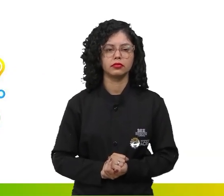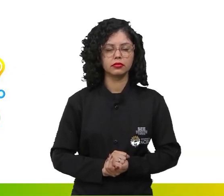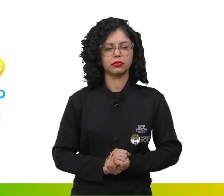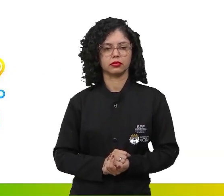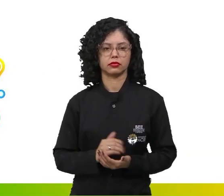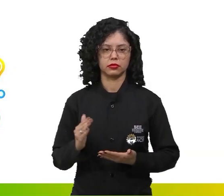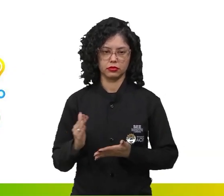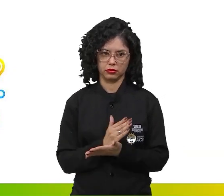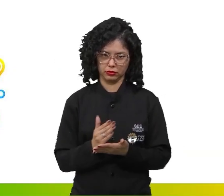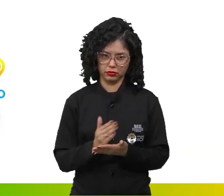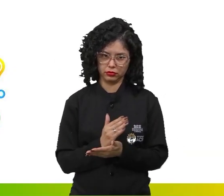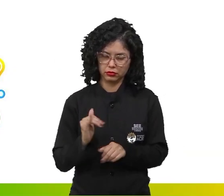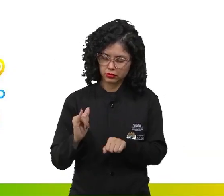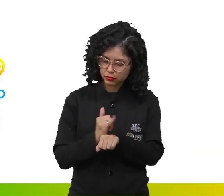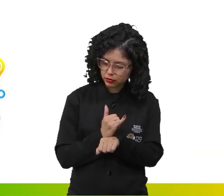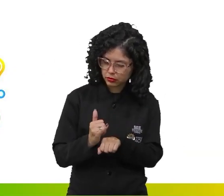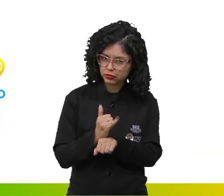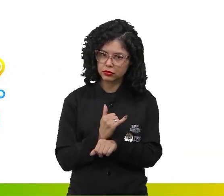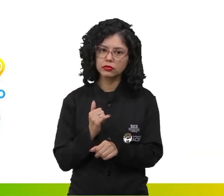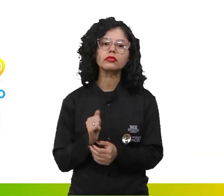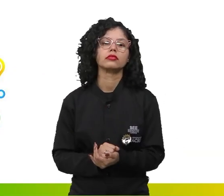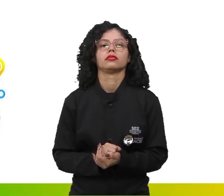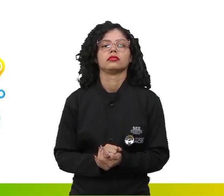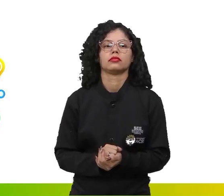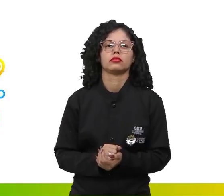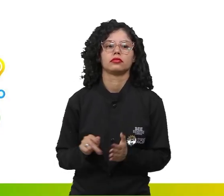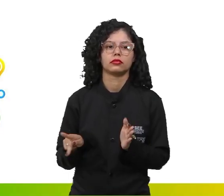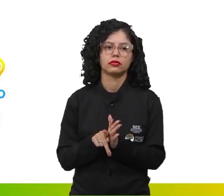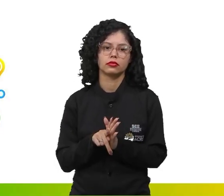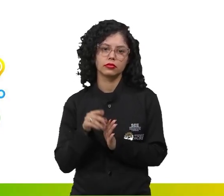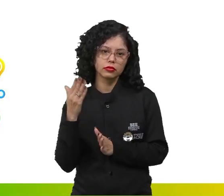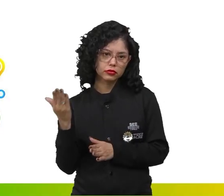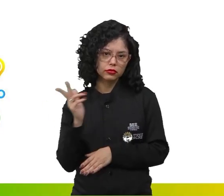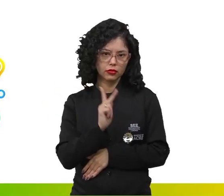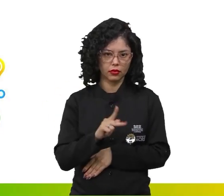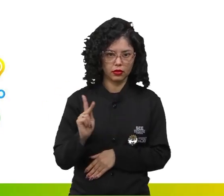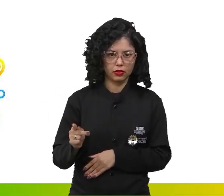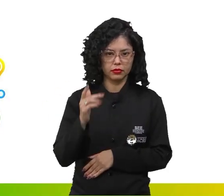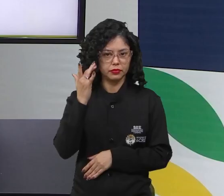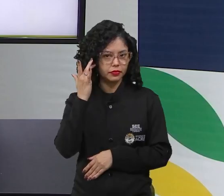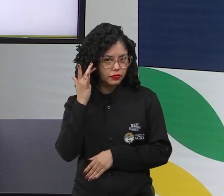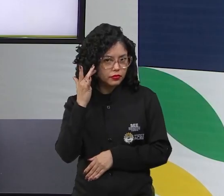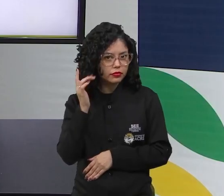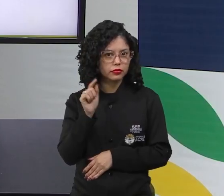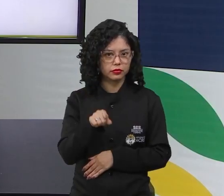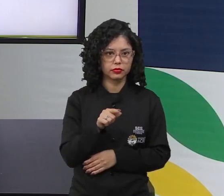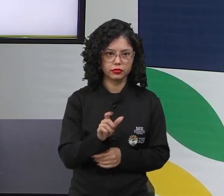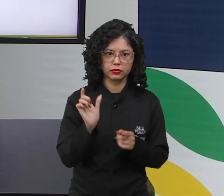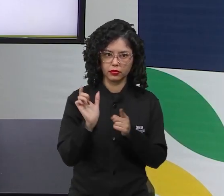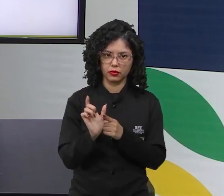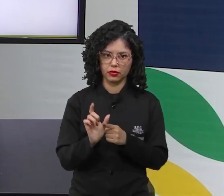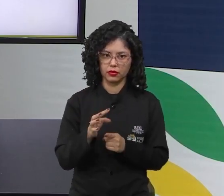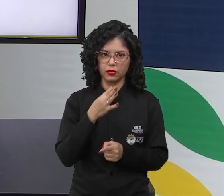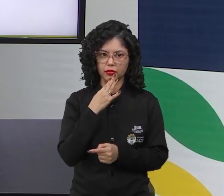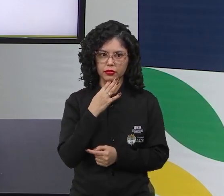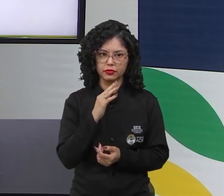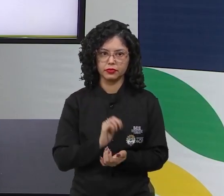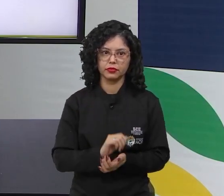tenho algumas estratégias de engajamento. Professora, eu acho que essa palavra aí eu